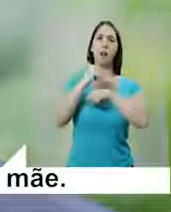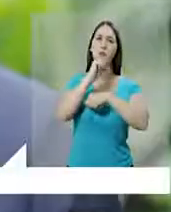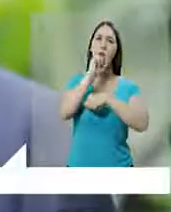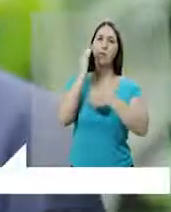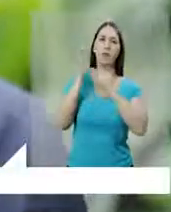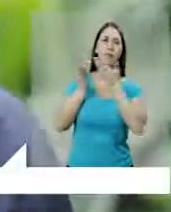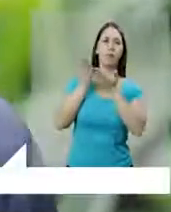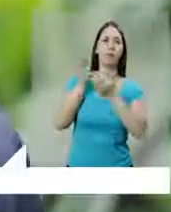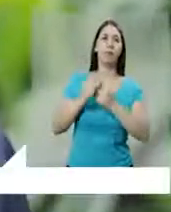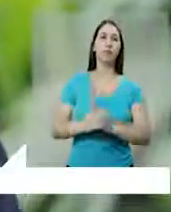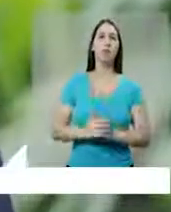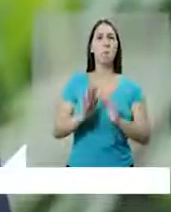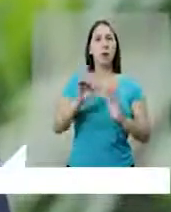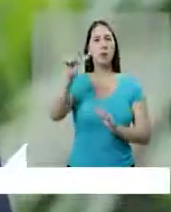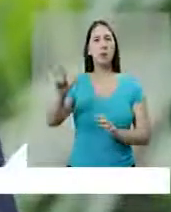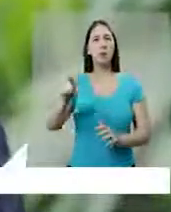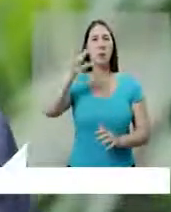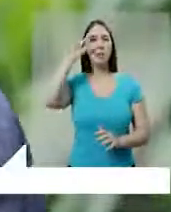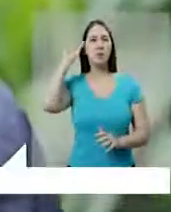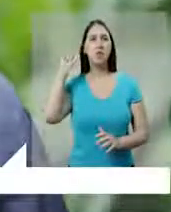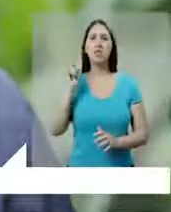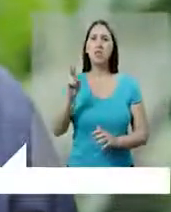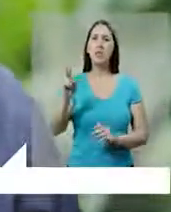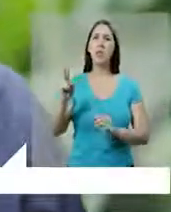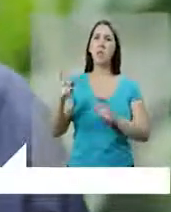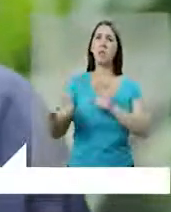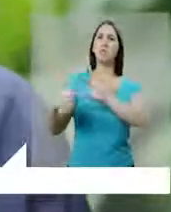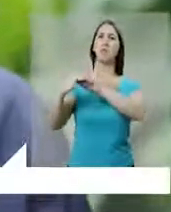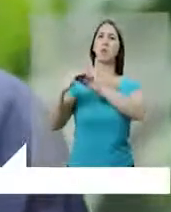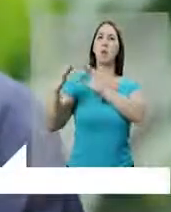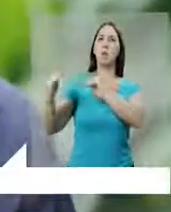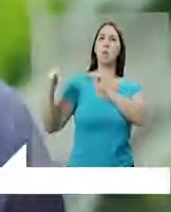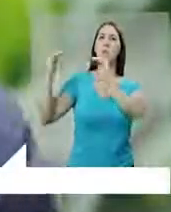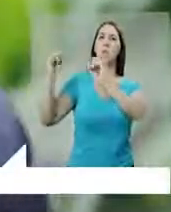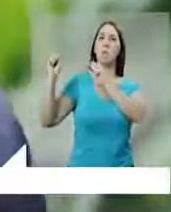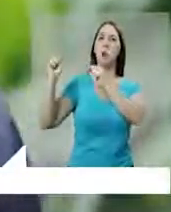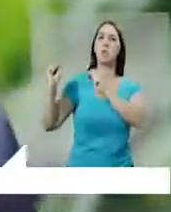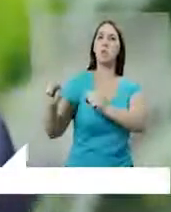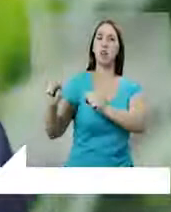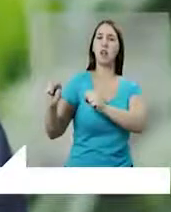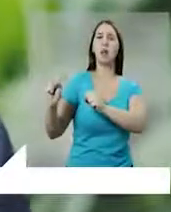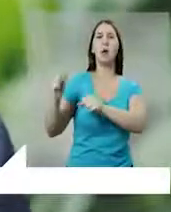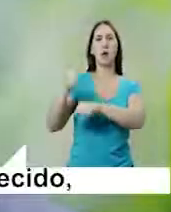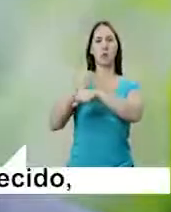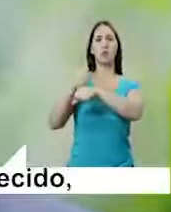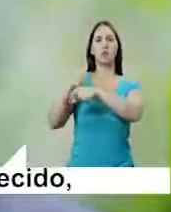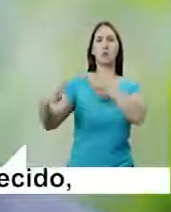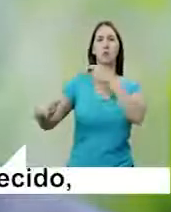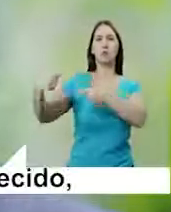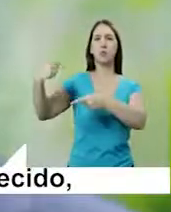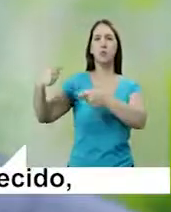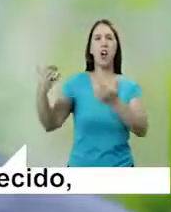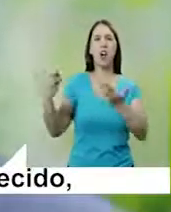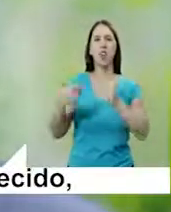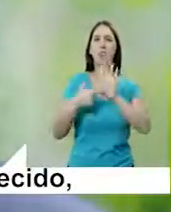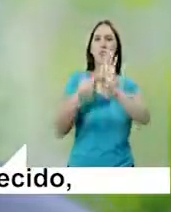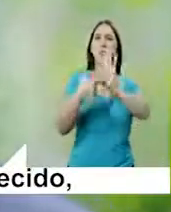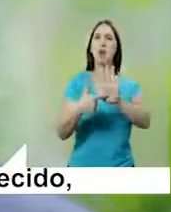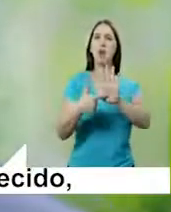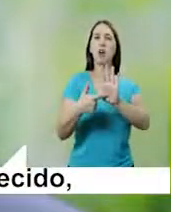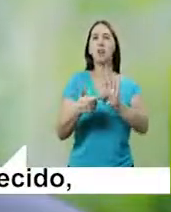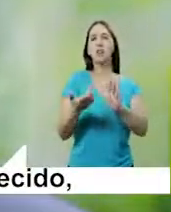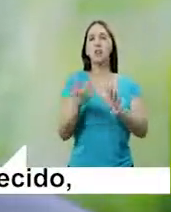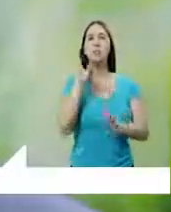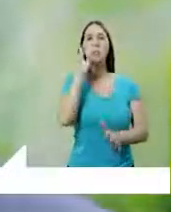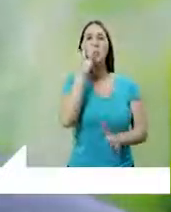mãe. Já o Márcio França está sempre ao lado de onde o vento do poder sopra, como fazem os políticos profissionais. Agora, ele quer se passar por